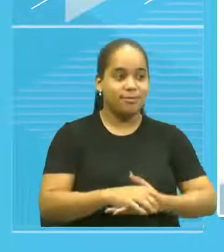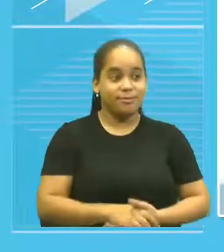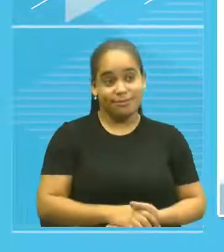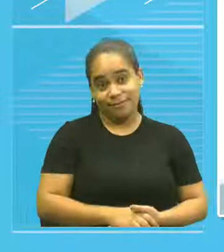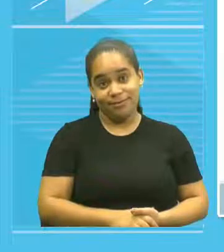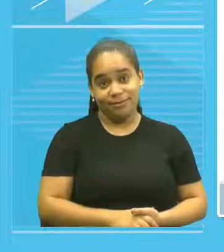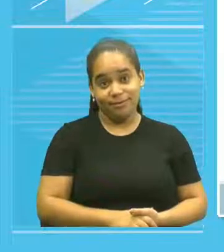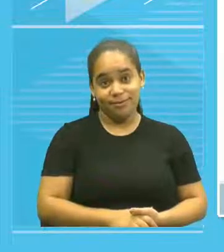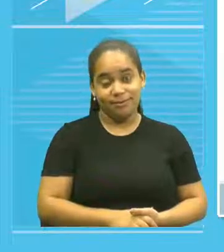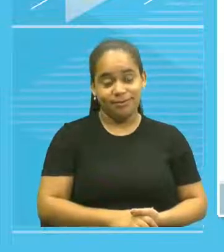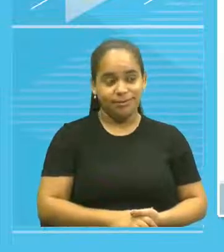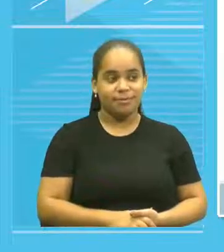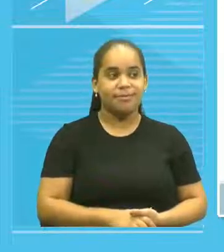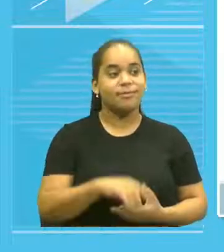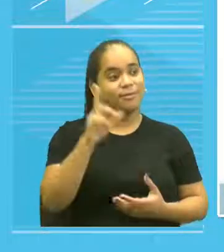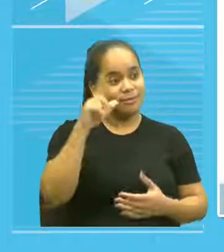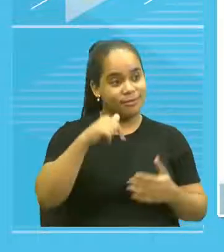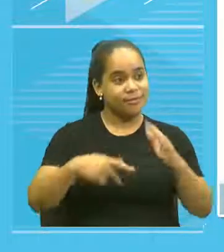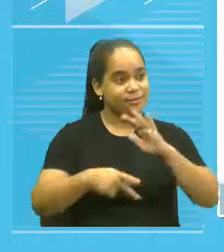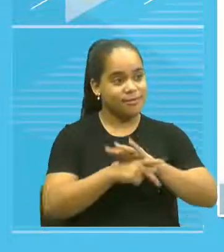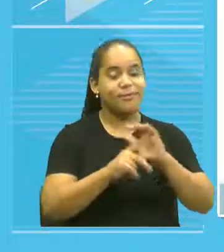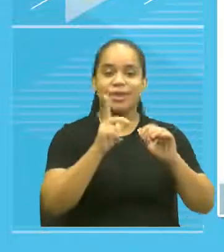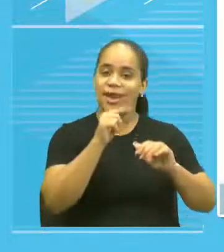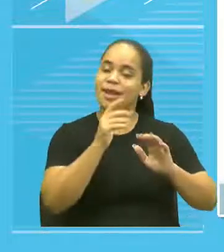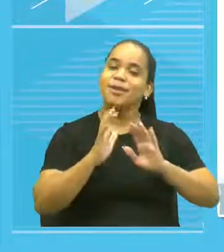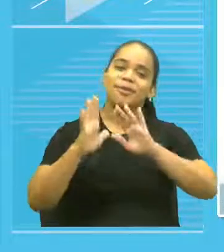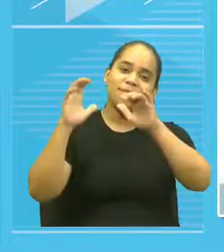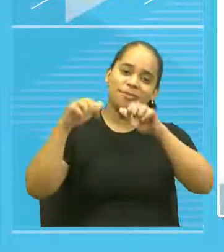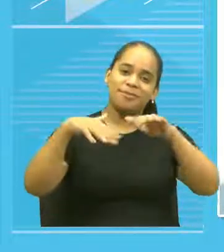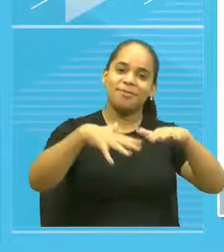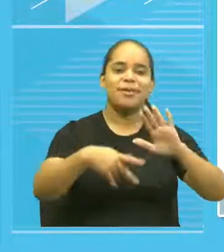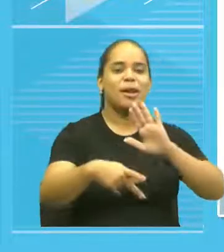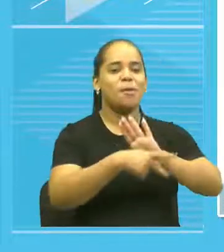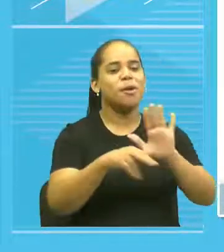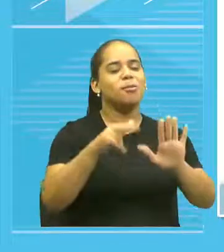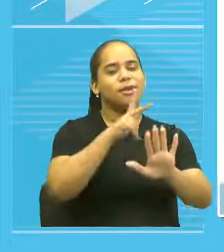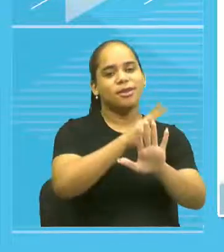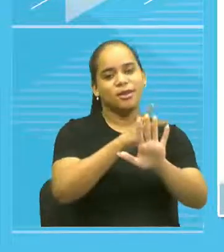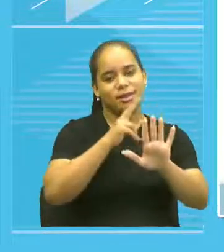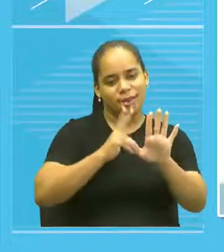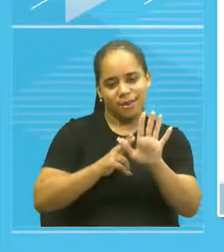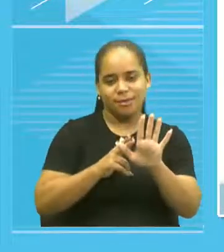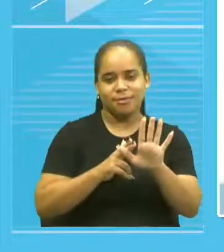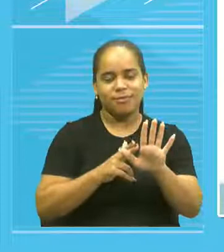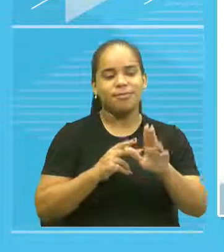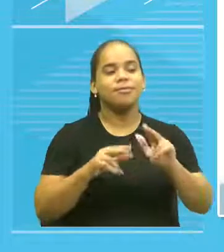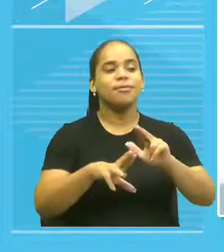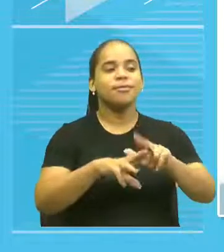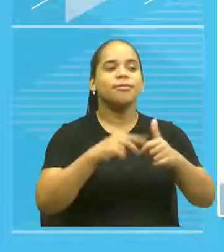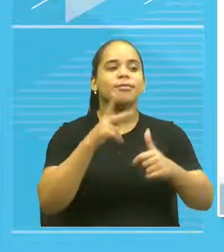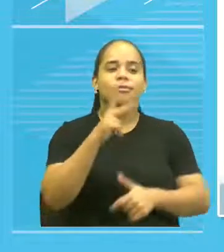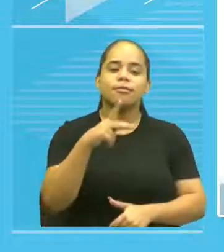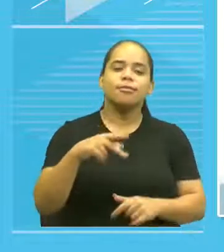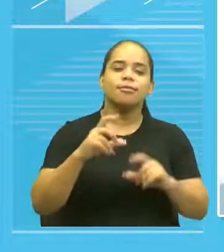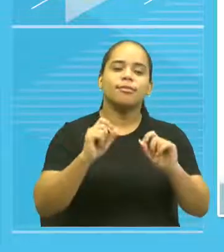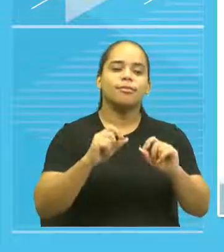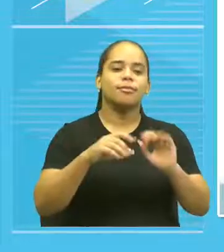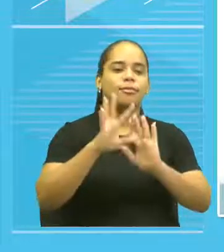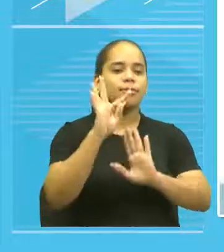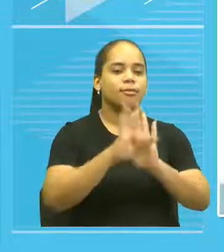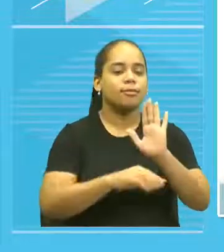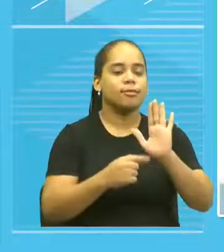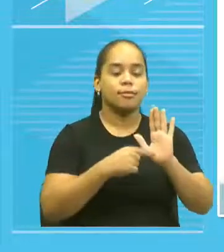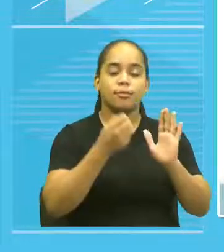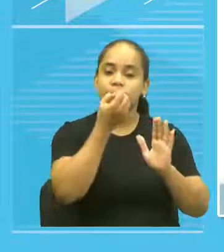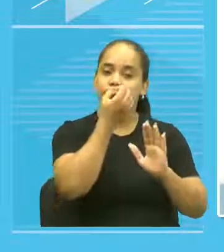é uma uma onda de aliteração passou por isso mesmo né o texto o texto